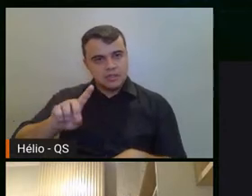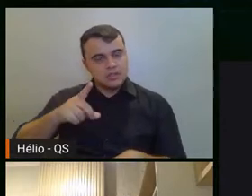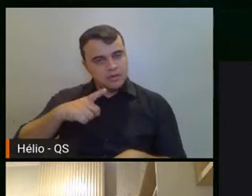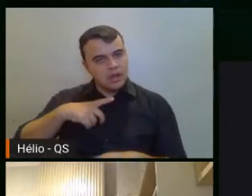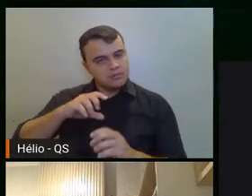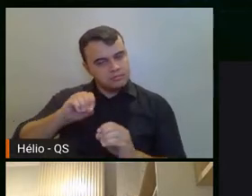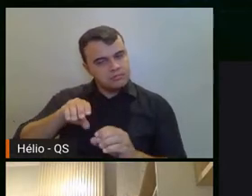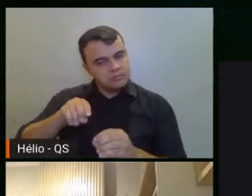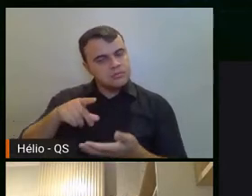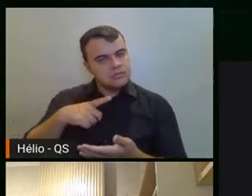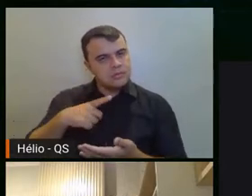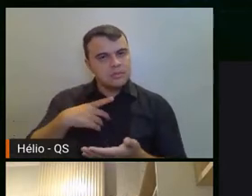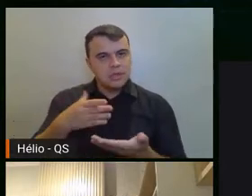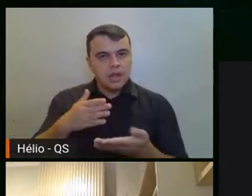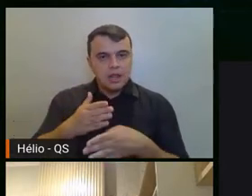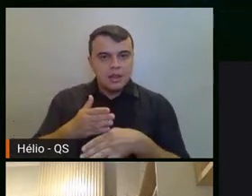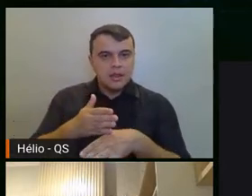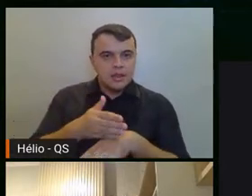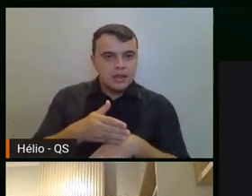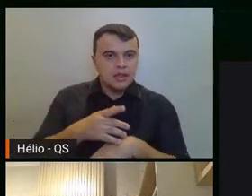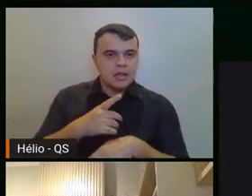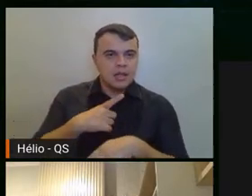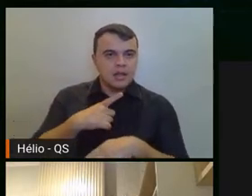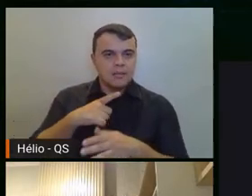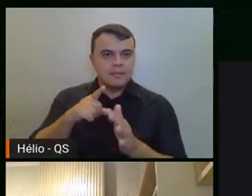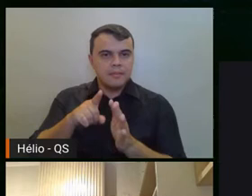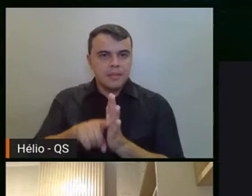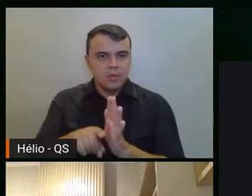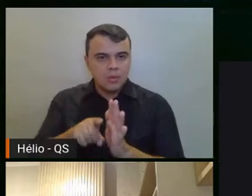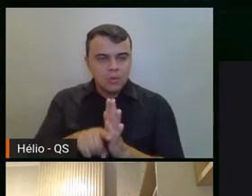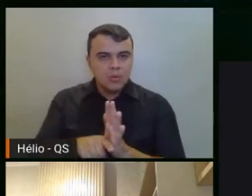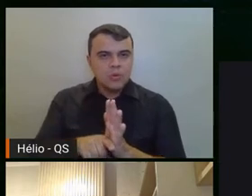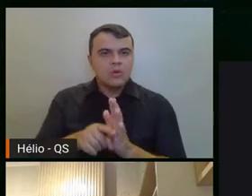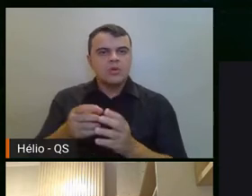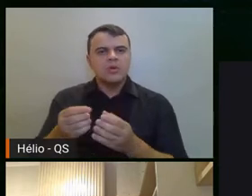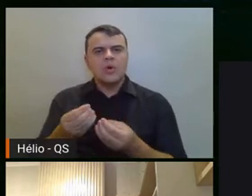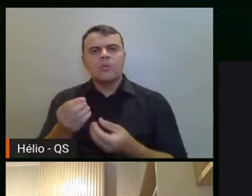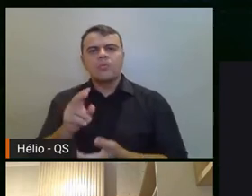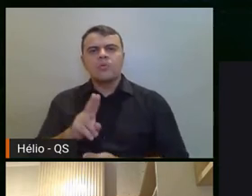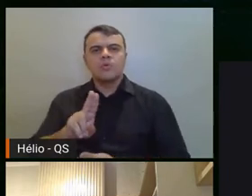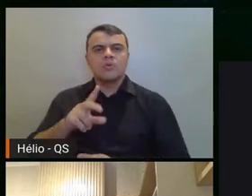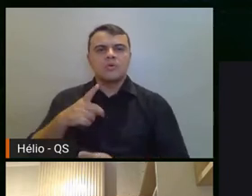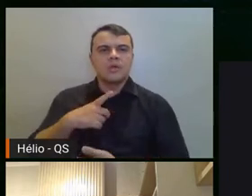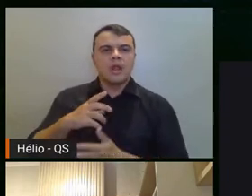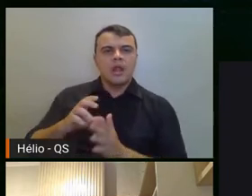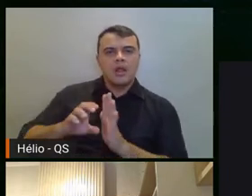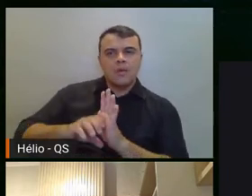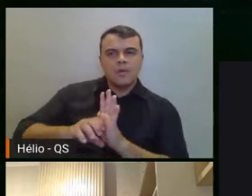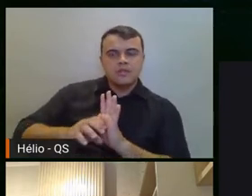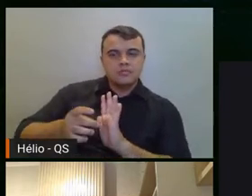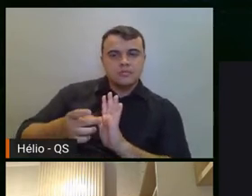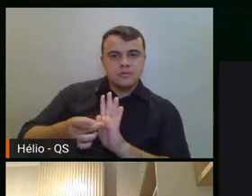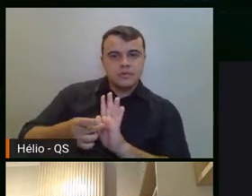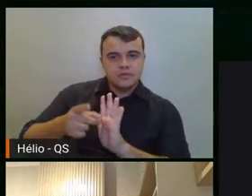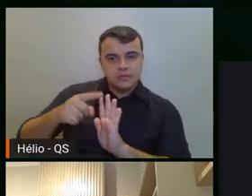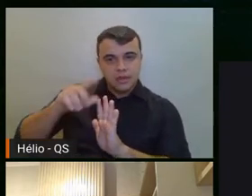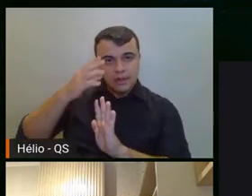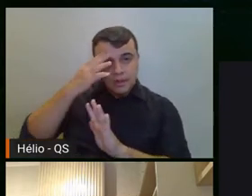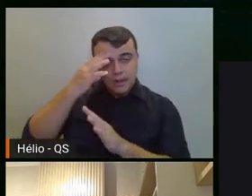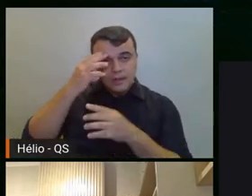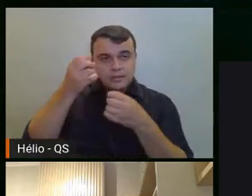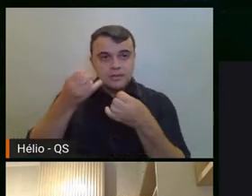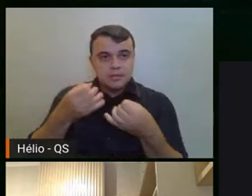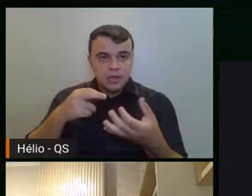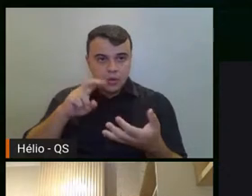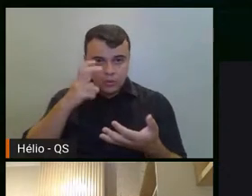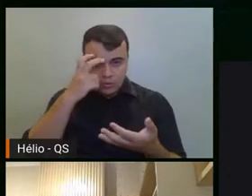mentoria sobre isso então entra lá Pergunta para a galera da impulso como eles usam o conceito na prática lá para vocês entenderem um pouco da cultura